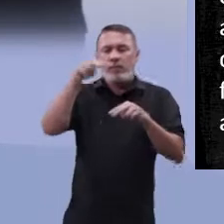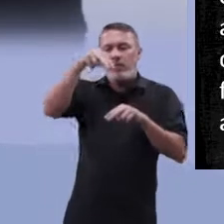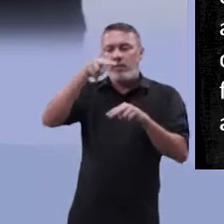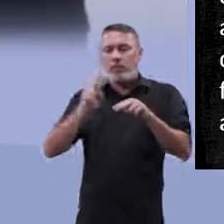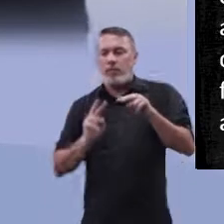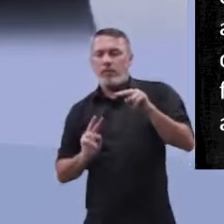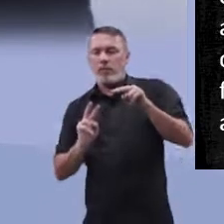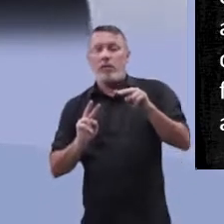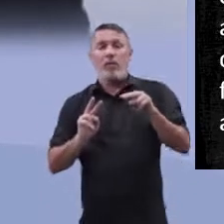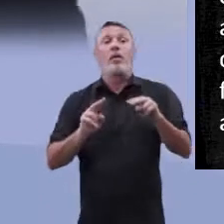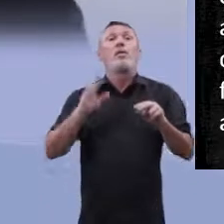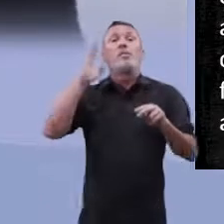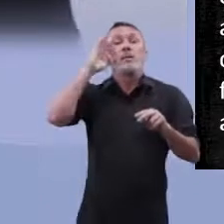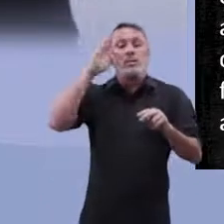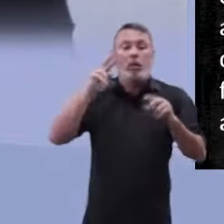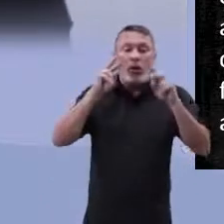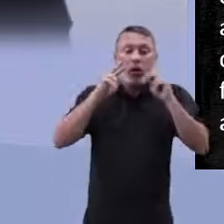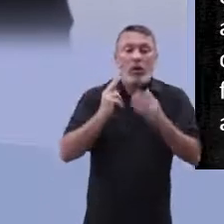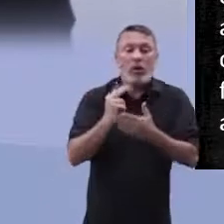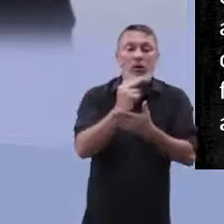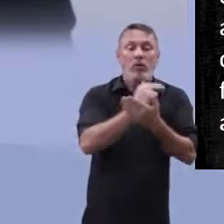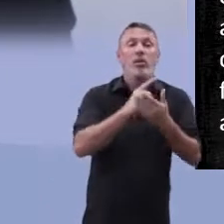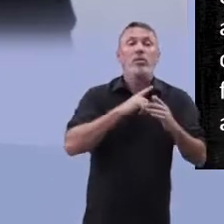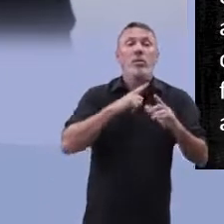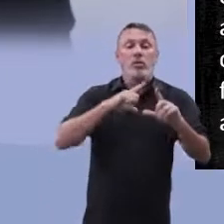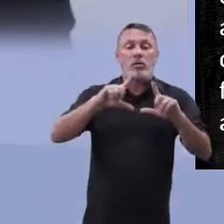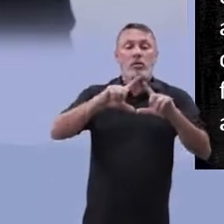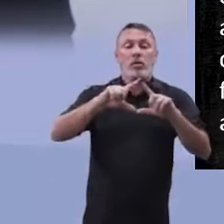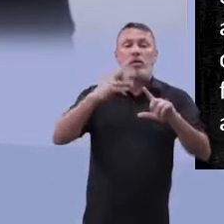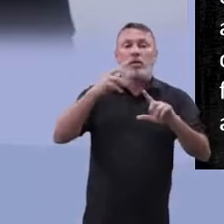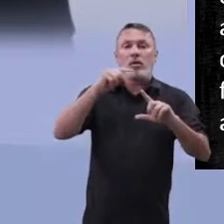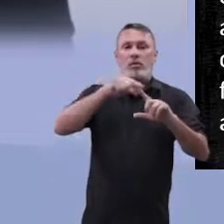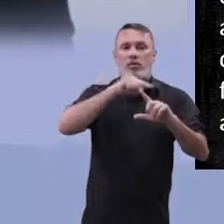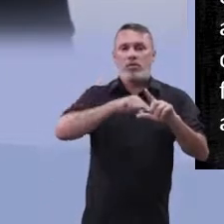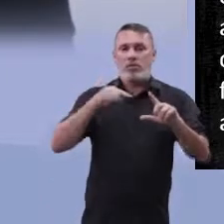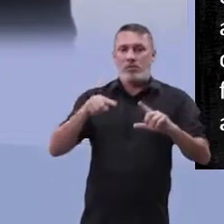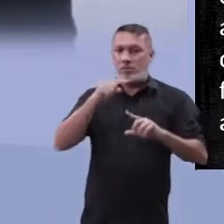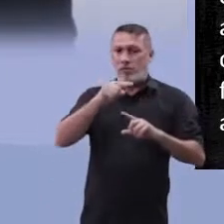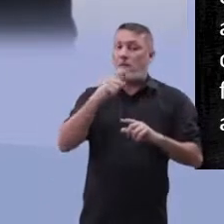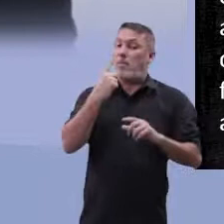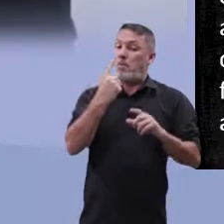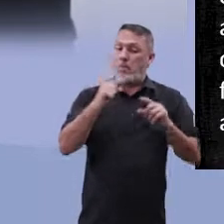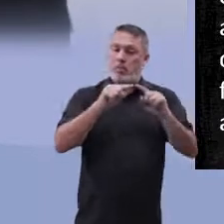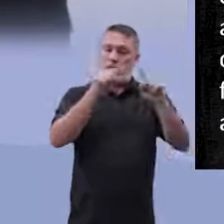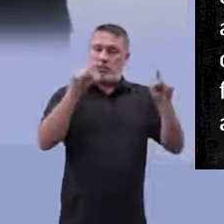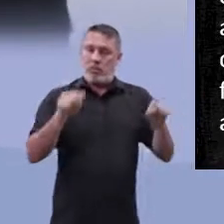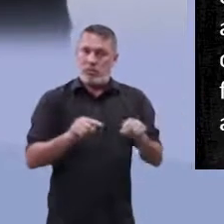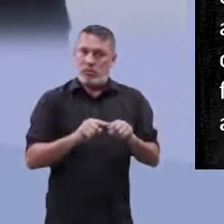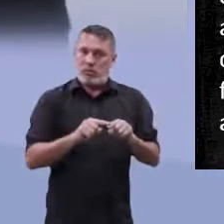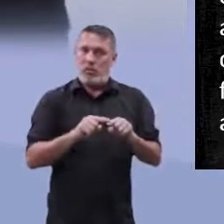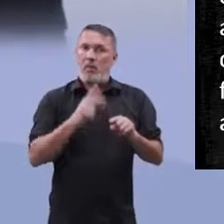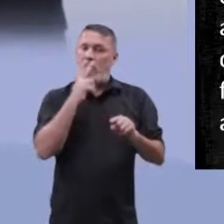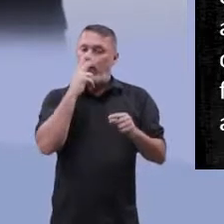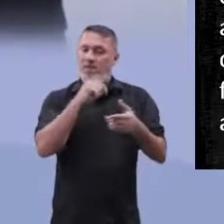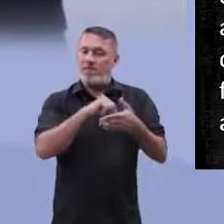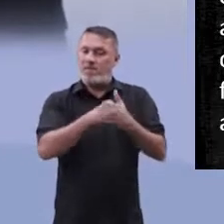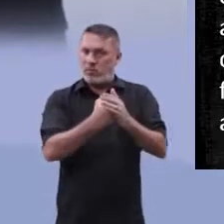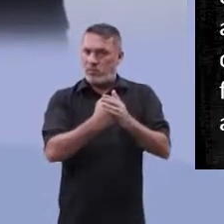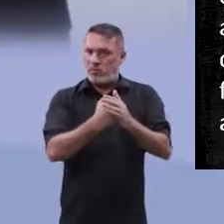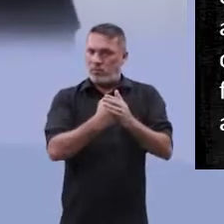vários ângulos a partir do triângulo, que tem 3 lados e 3 ângulos. É o primeiro